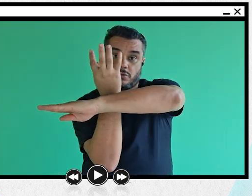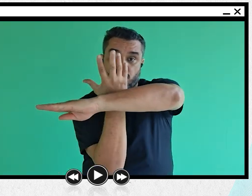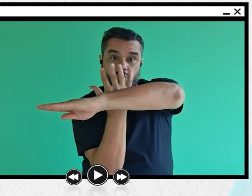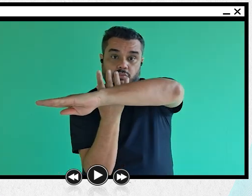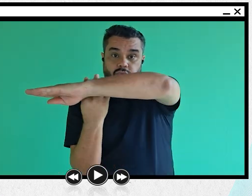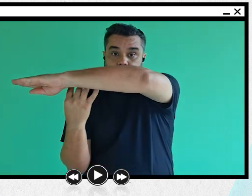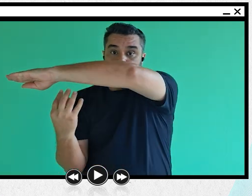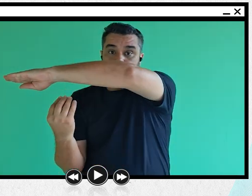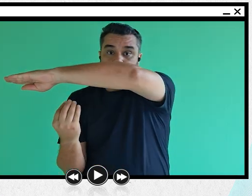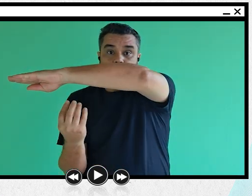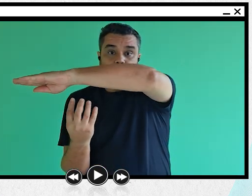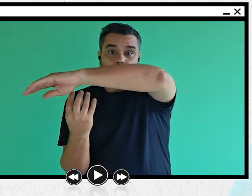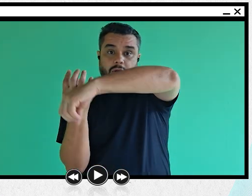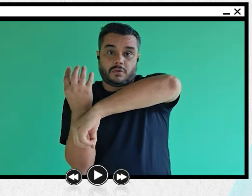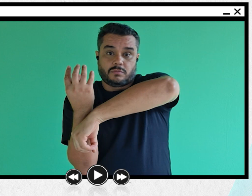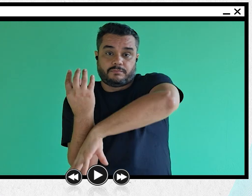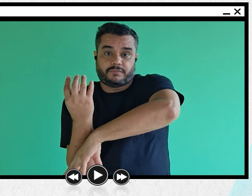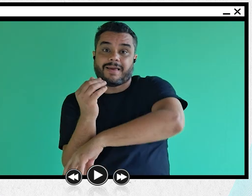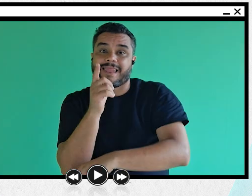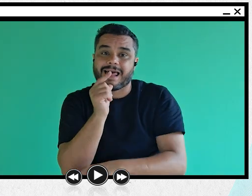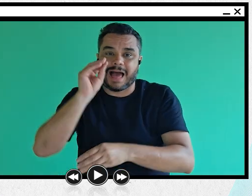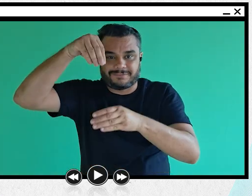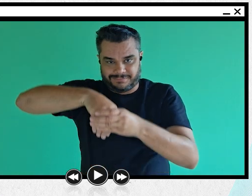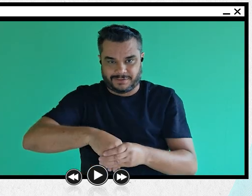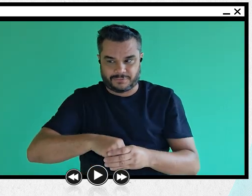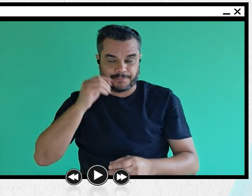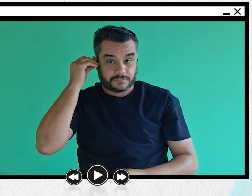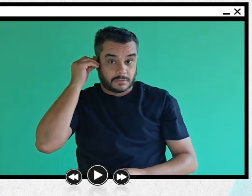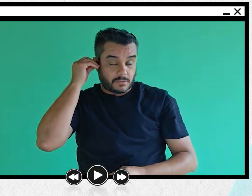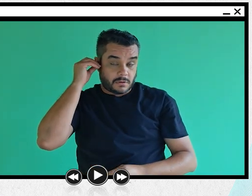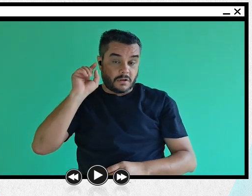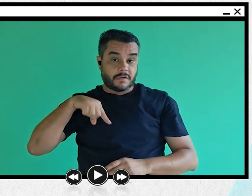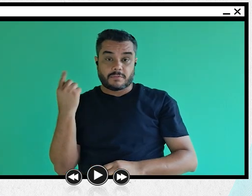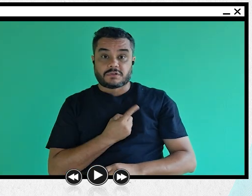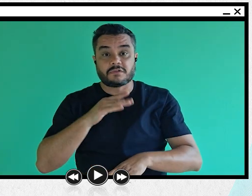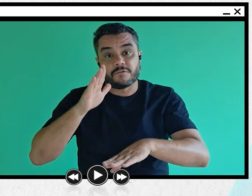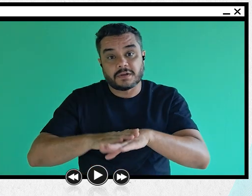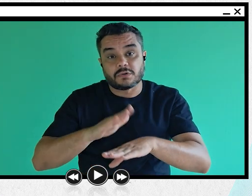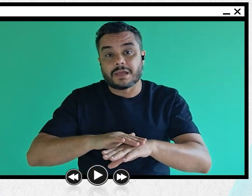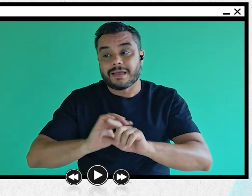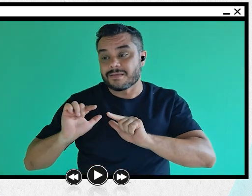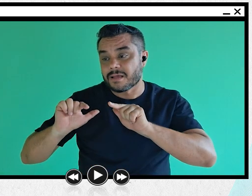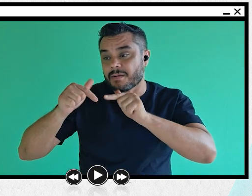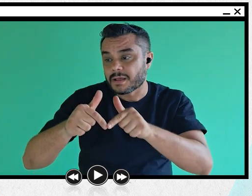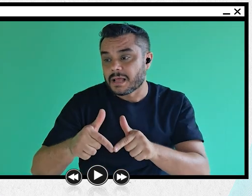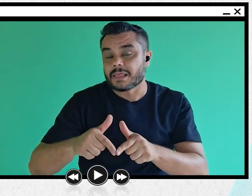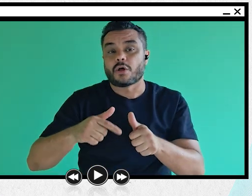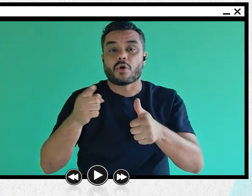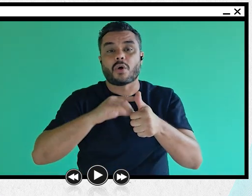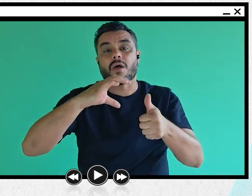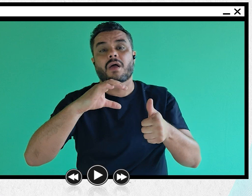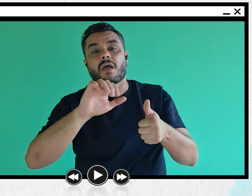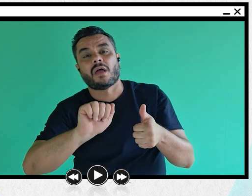trabalha com as macrófitas emersas, somente com essas daqui. Então, a gente está falando, por exemplo, da calva, da